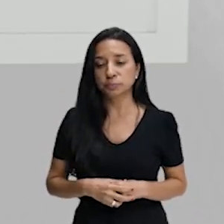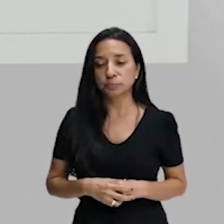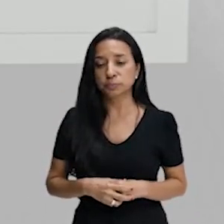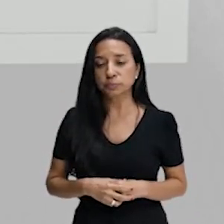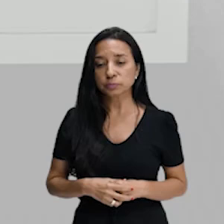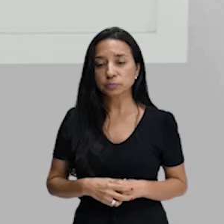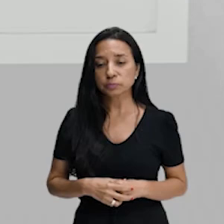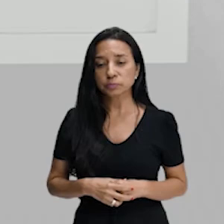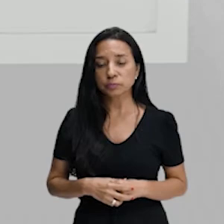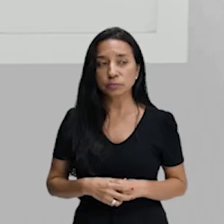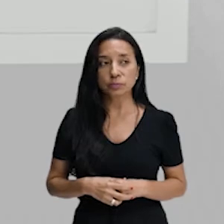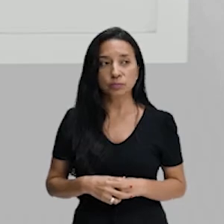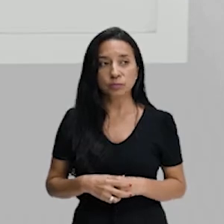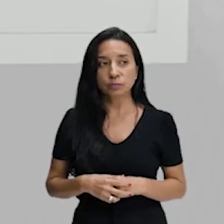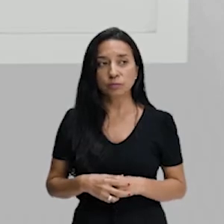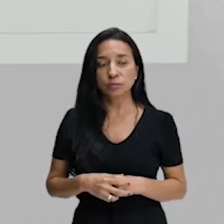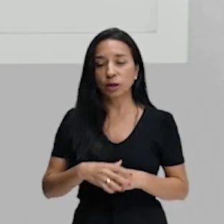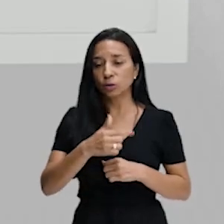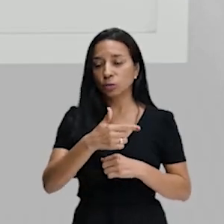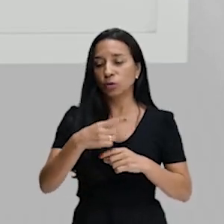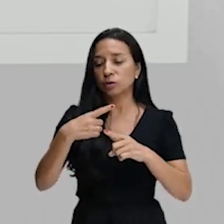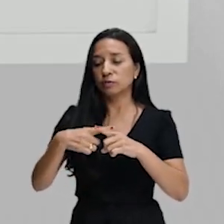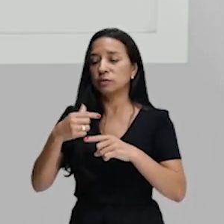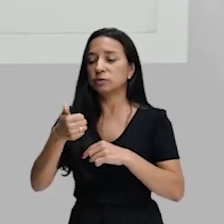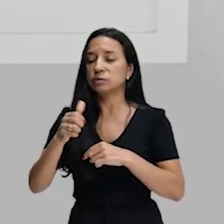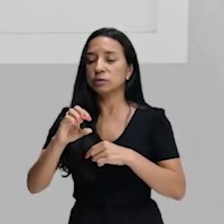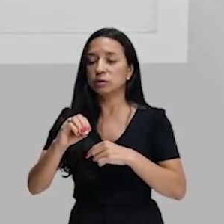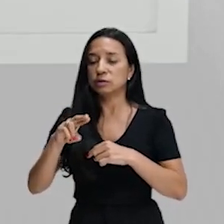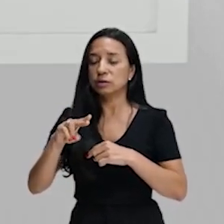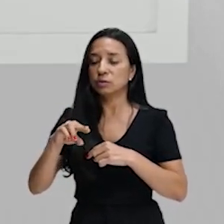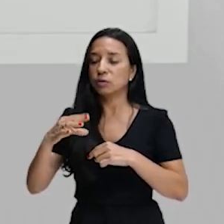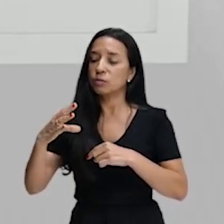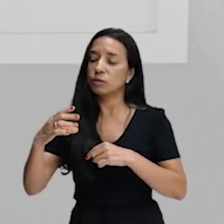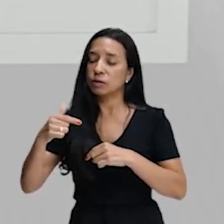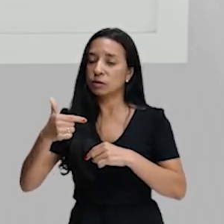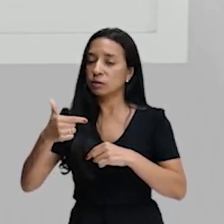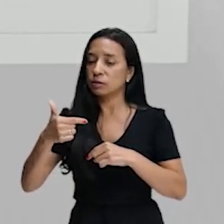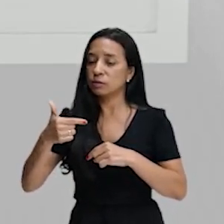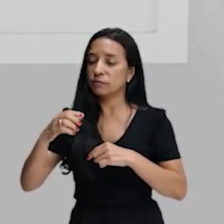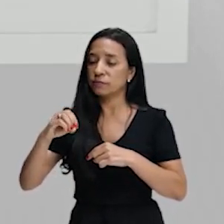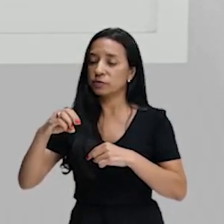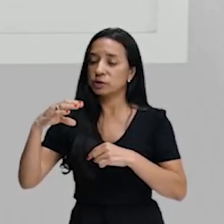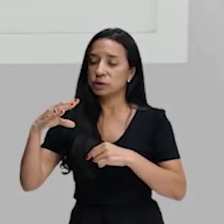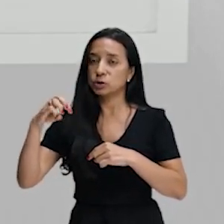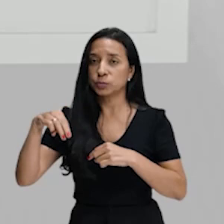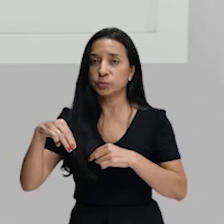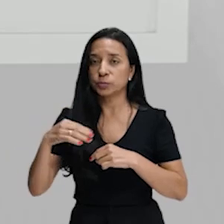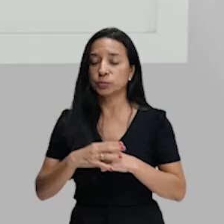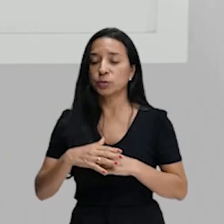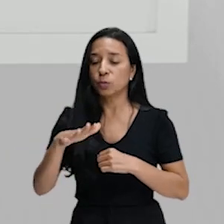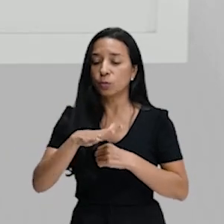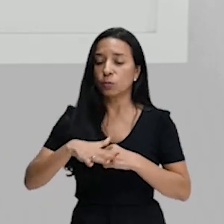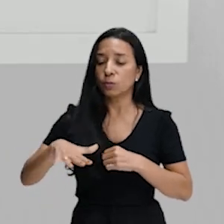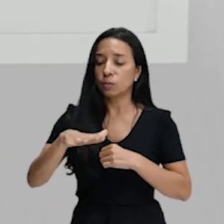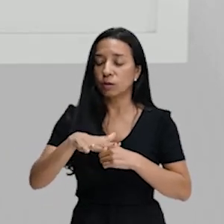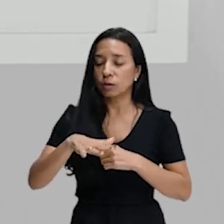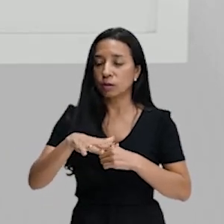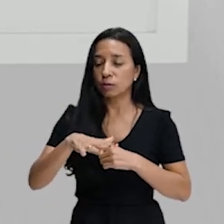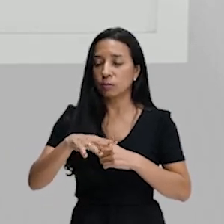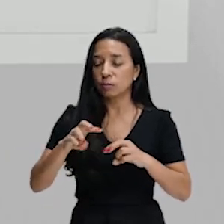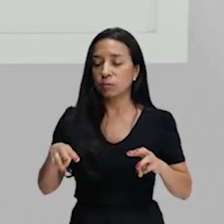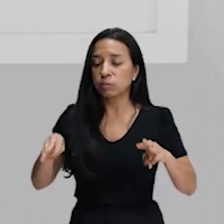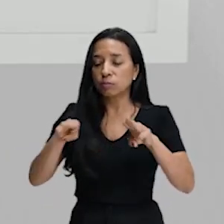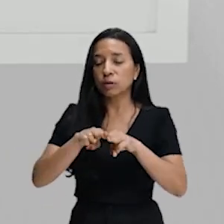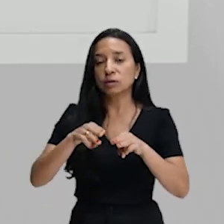20 centímetros. Né? Que é a distância até o ponto P. Então, vai ser o seguinte. Ó. Campo magnético 1.